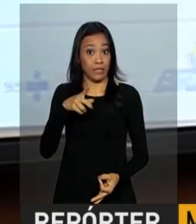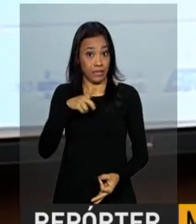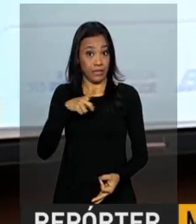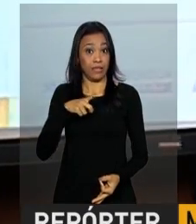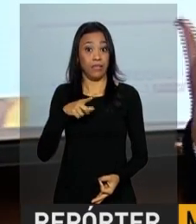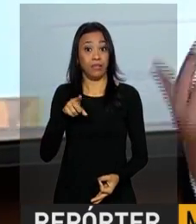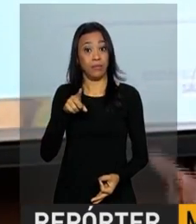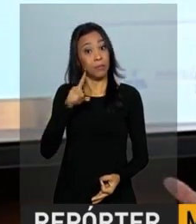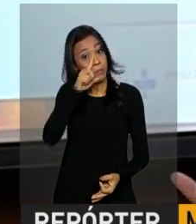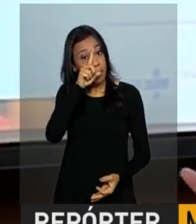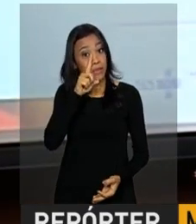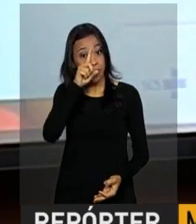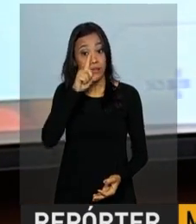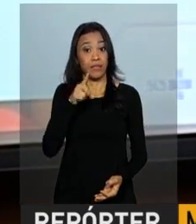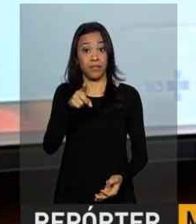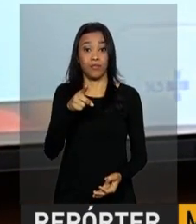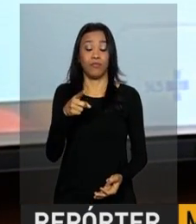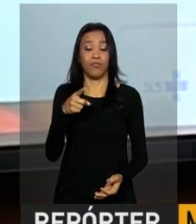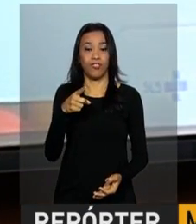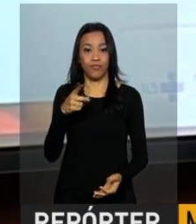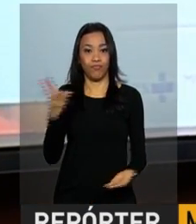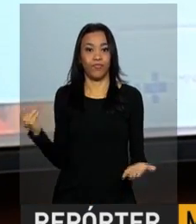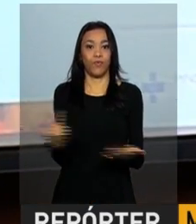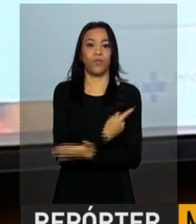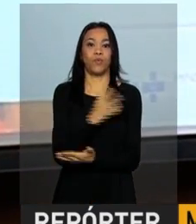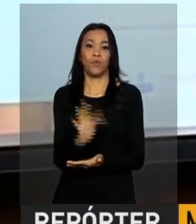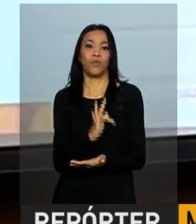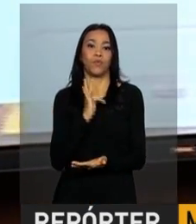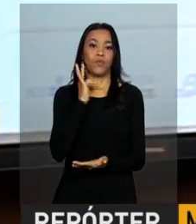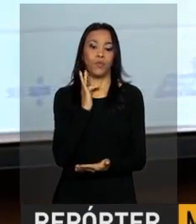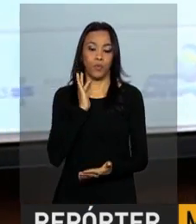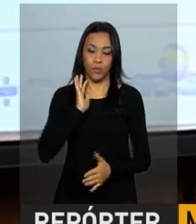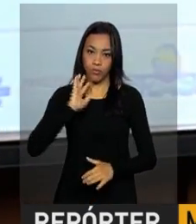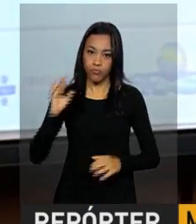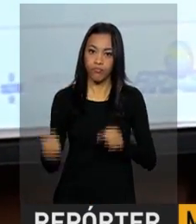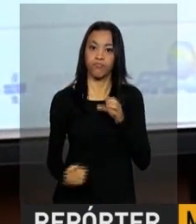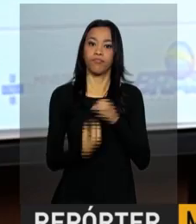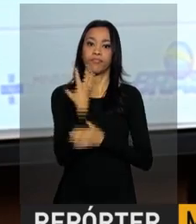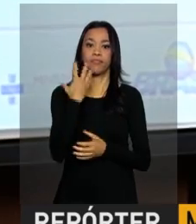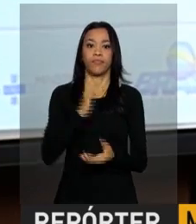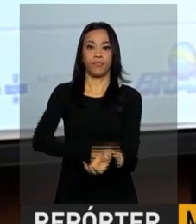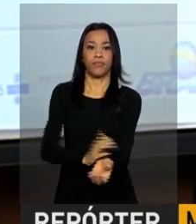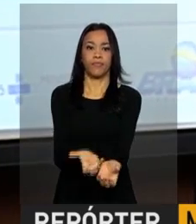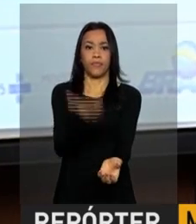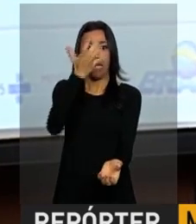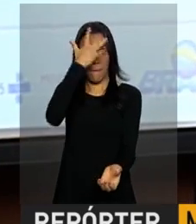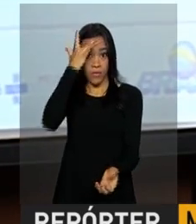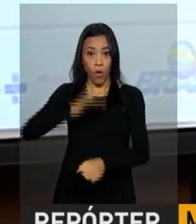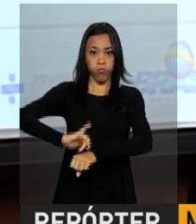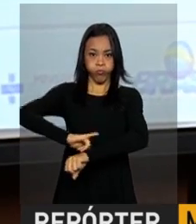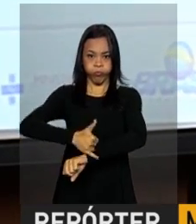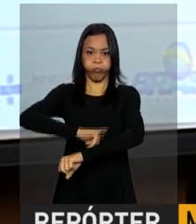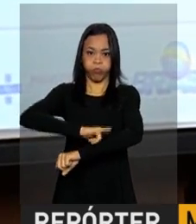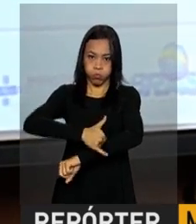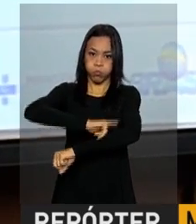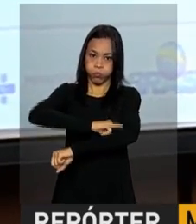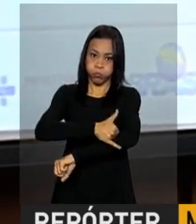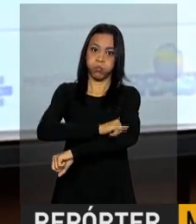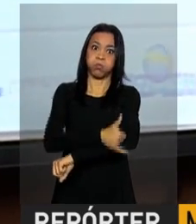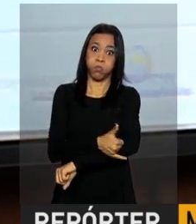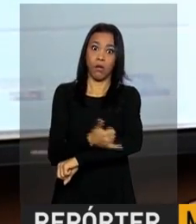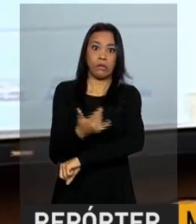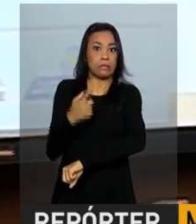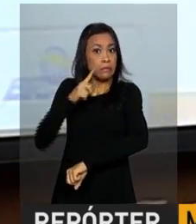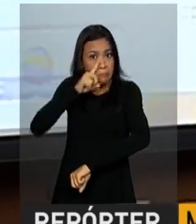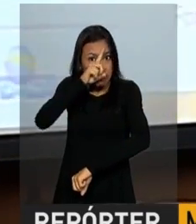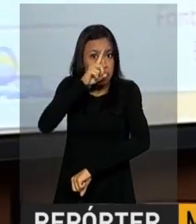chances duas vezes maior de vir a desenvolver a hipertensão e quem é obeso mórbido tem seis vezes